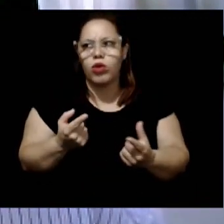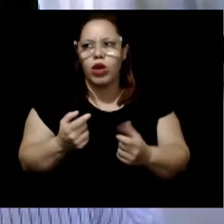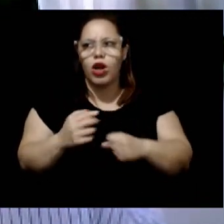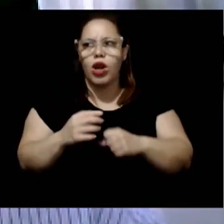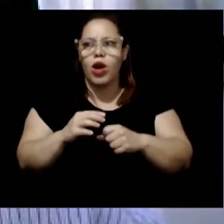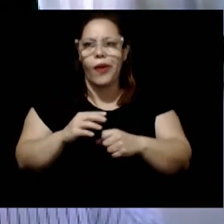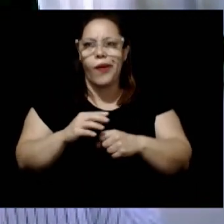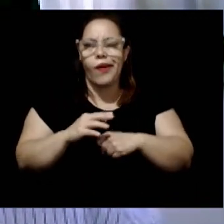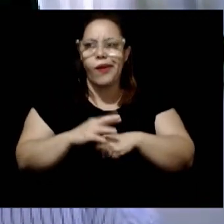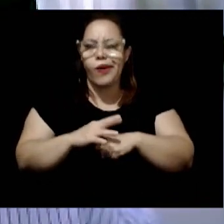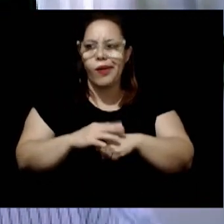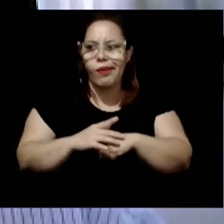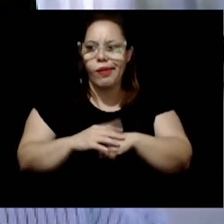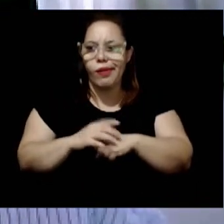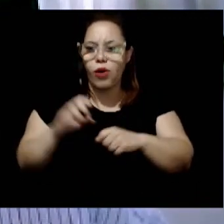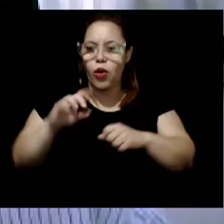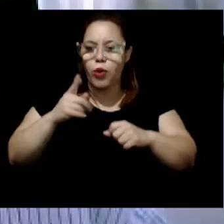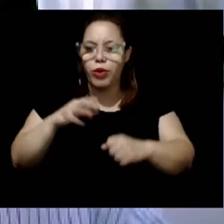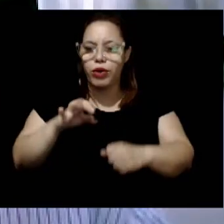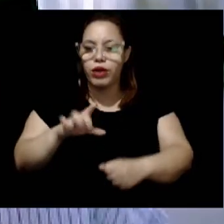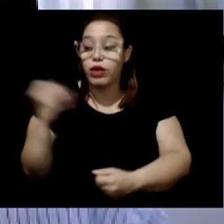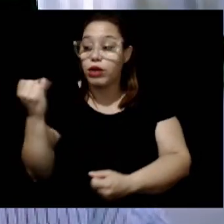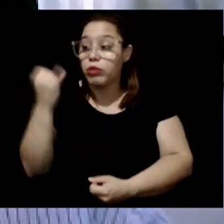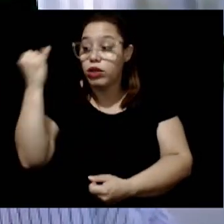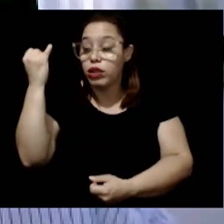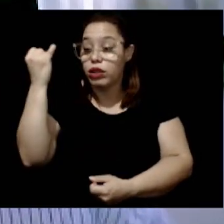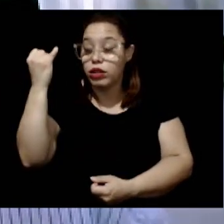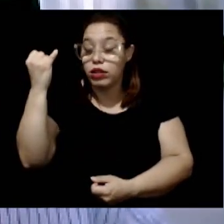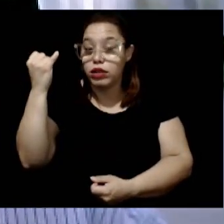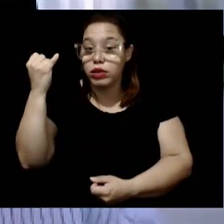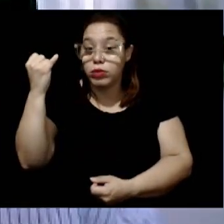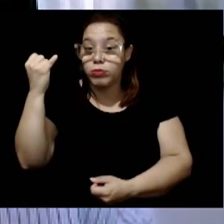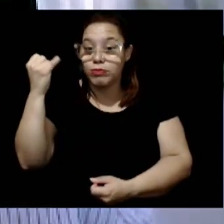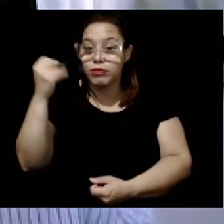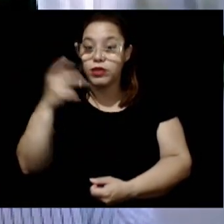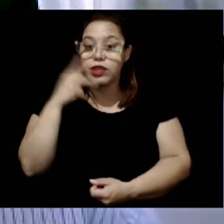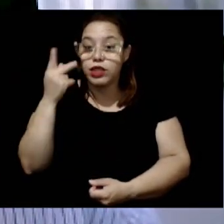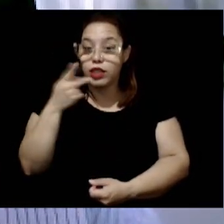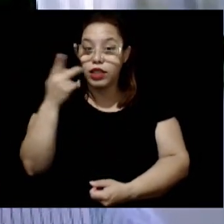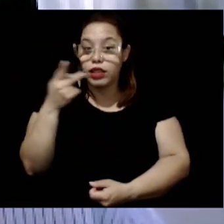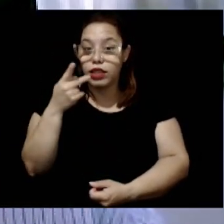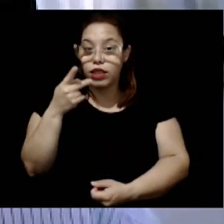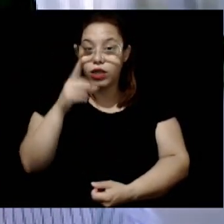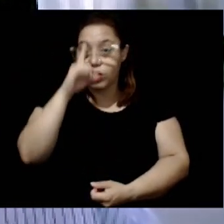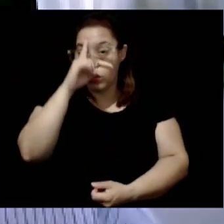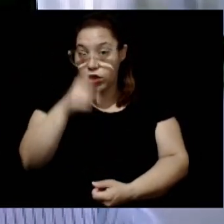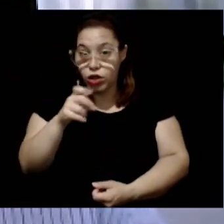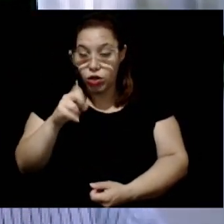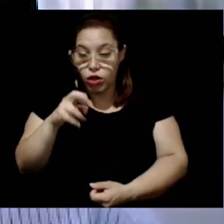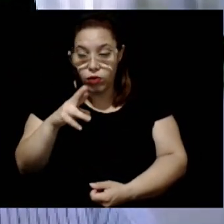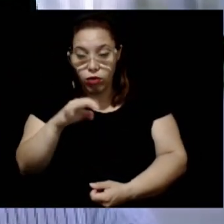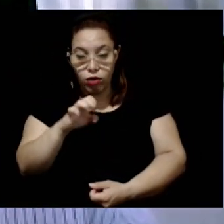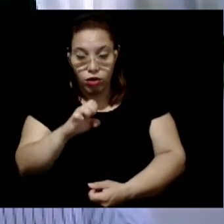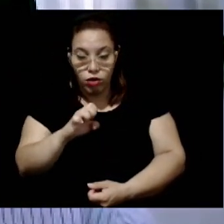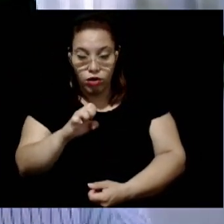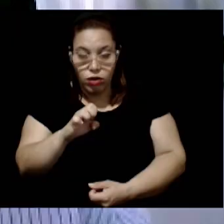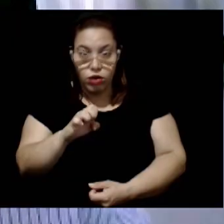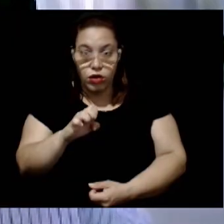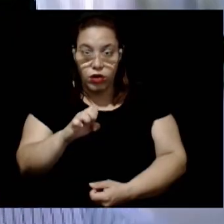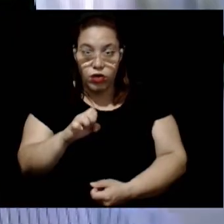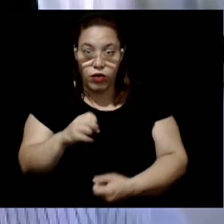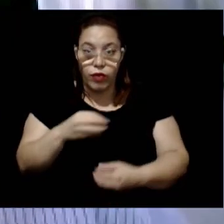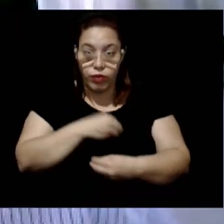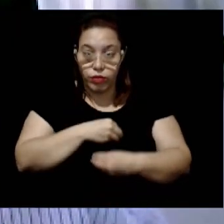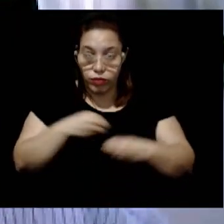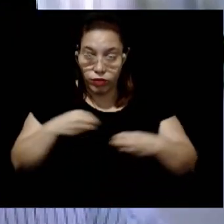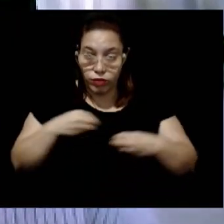questão hormonal é importante. Importante também dizer que o diagnóstico da osteoporose é feita pelo aquele exame de densitometria